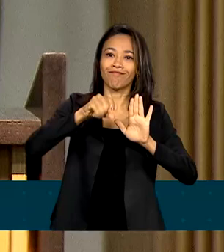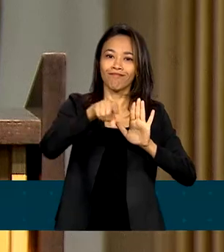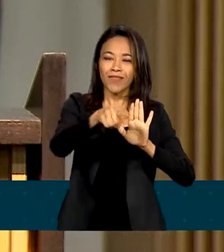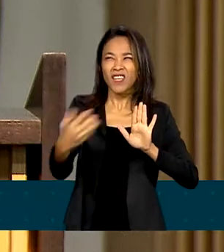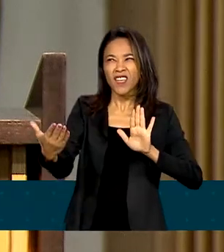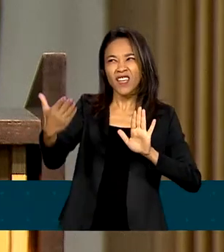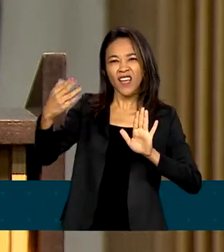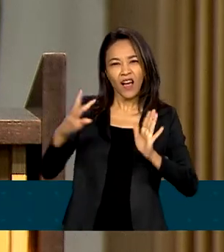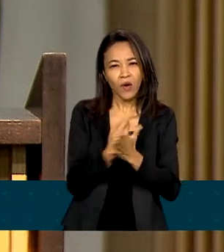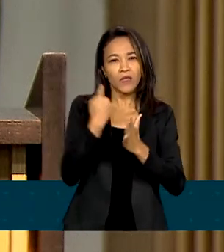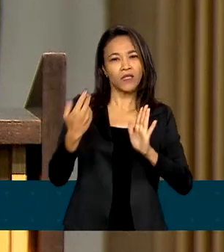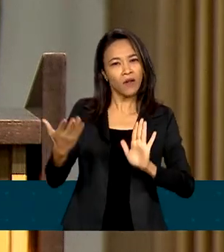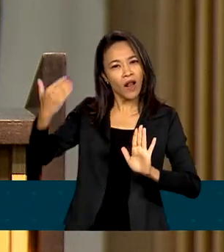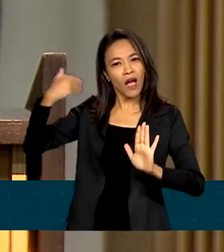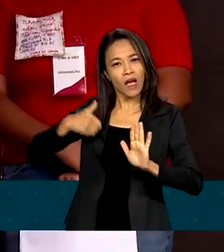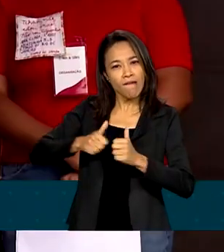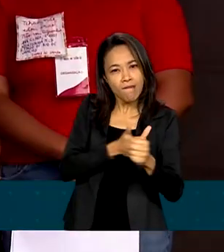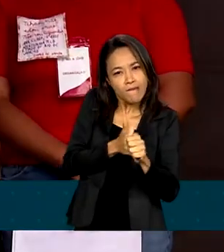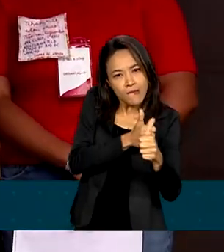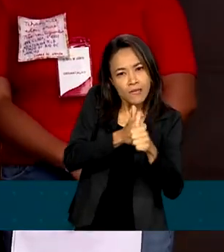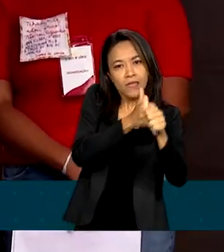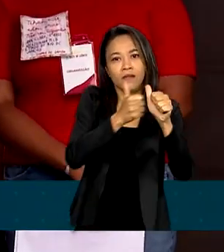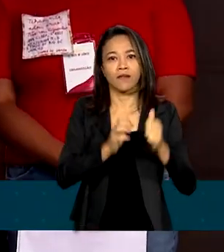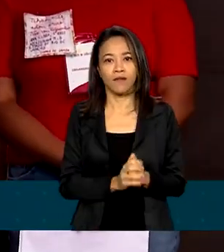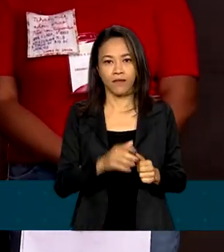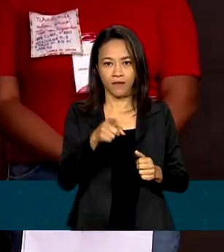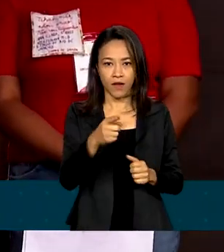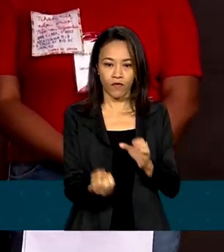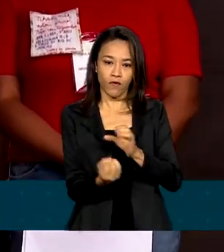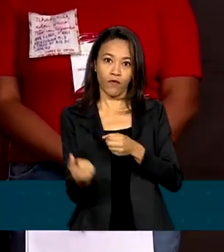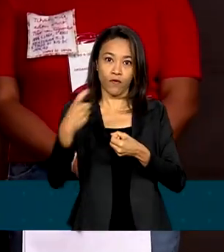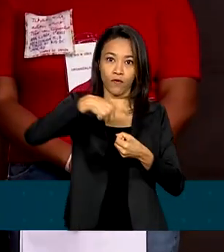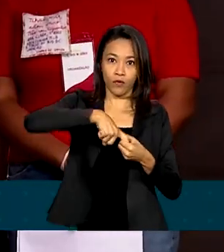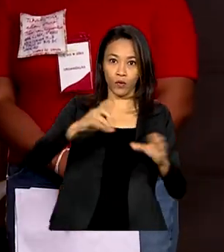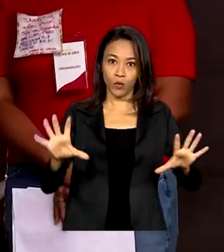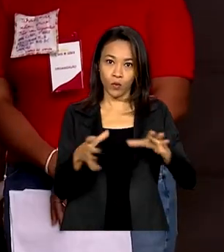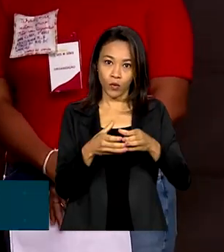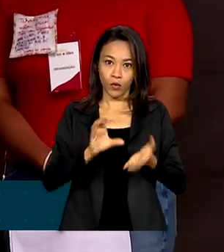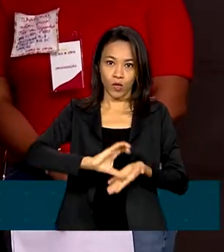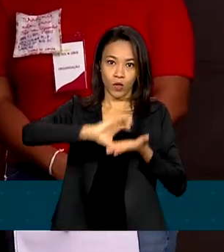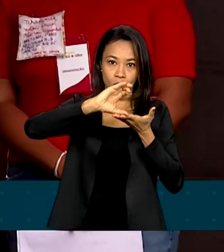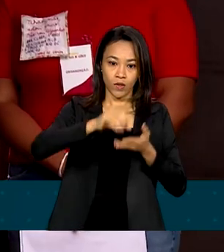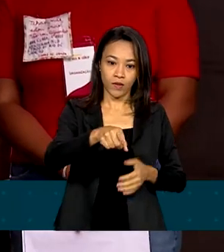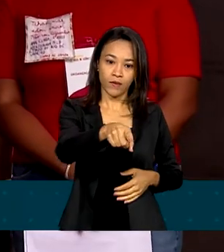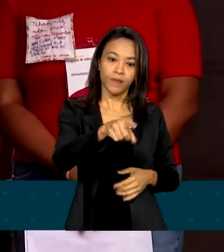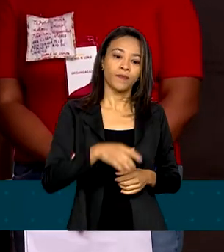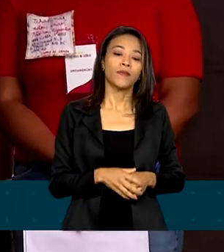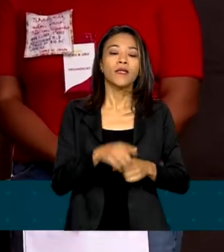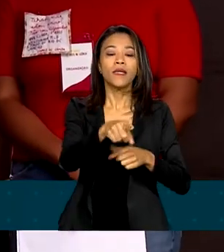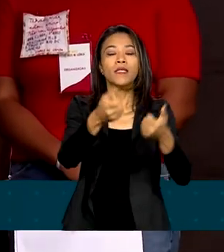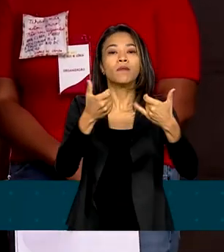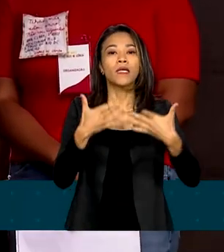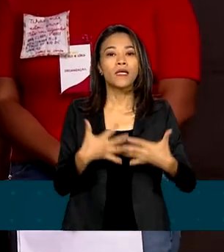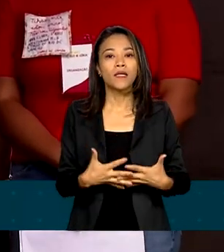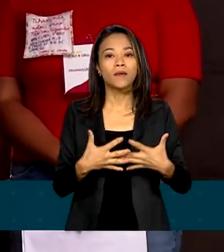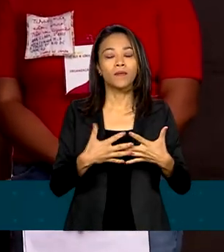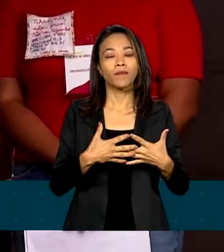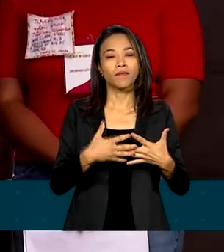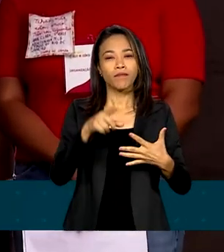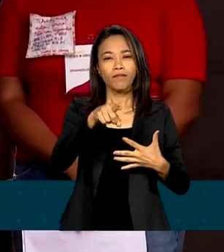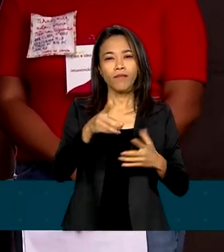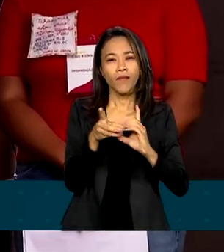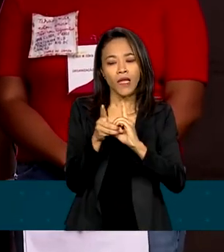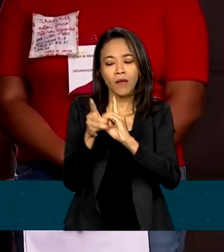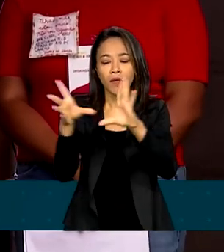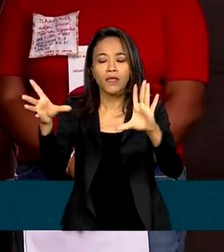no período da ditadura militar. Democracia é indissociável da busca da memória e da verdade. Democracia